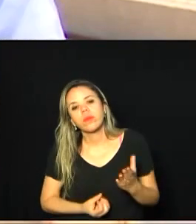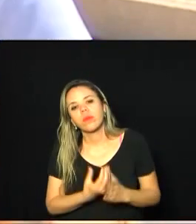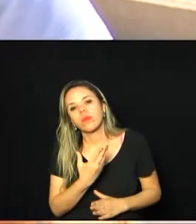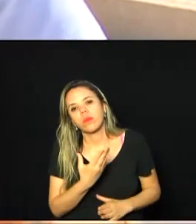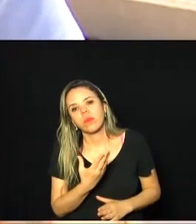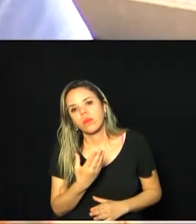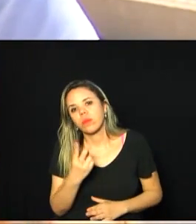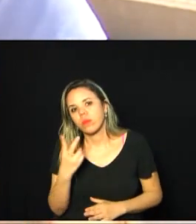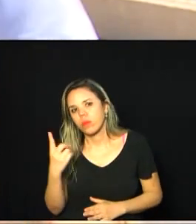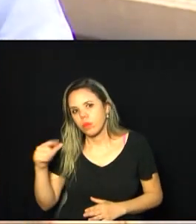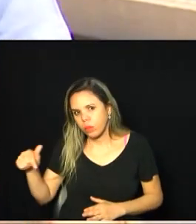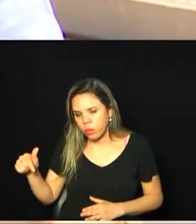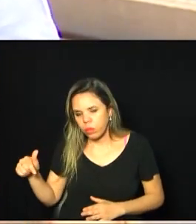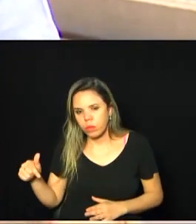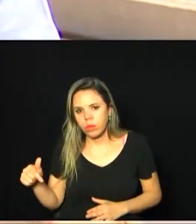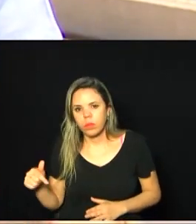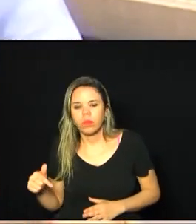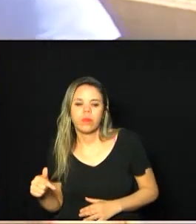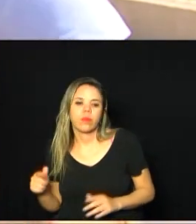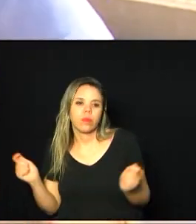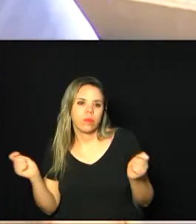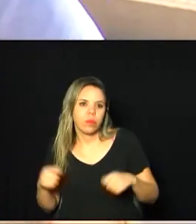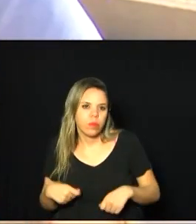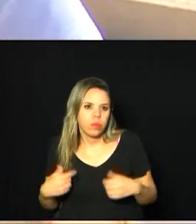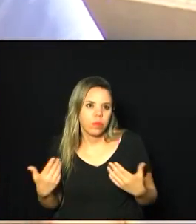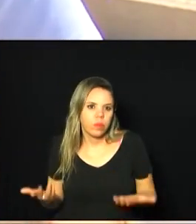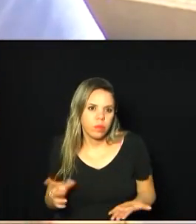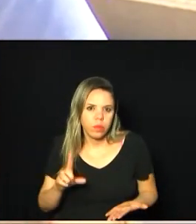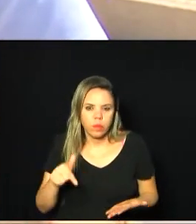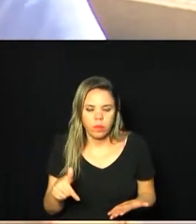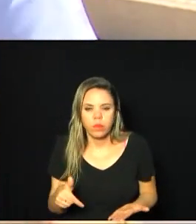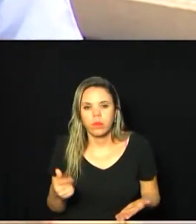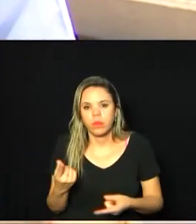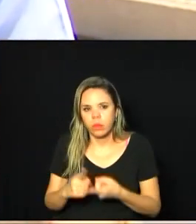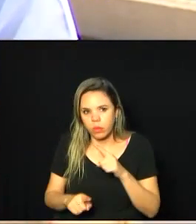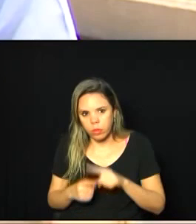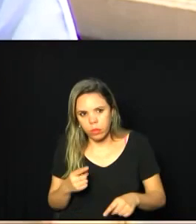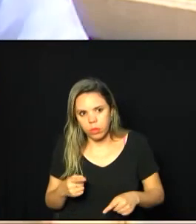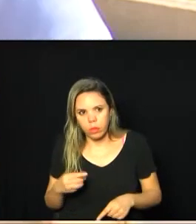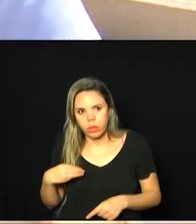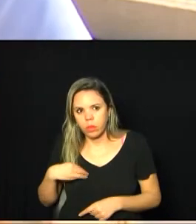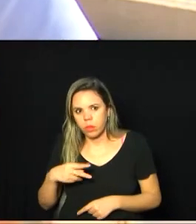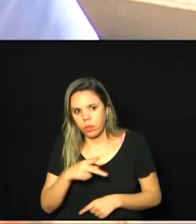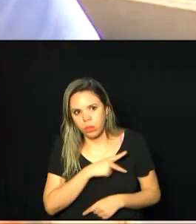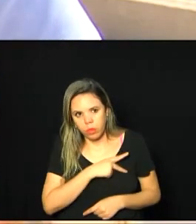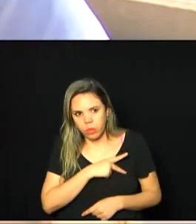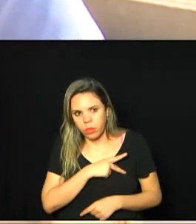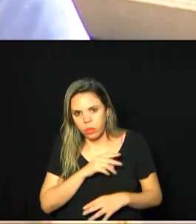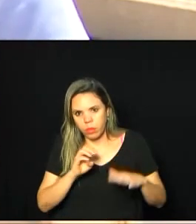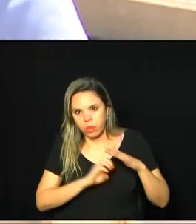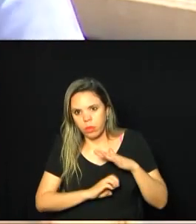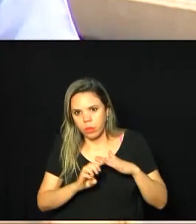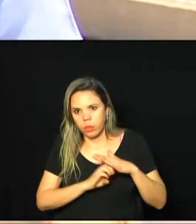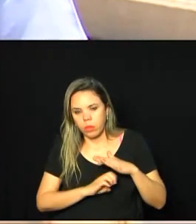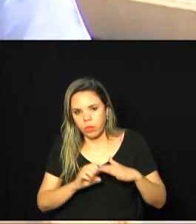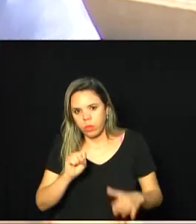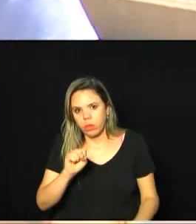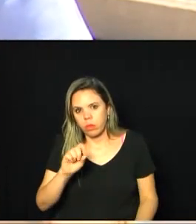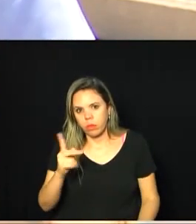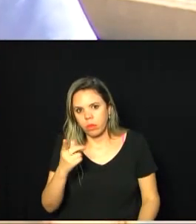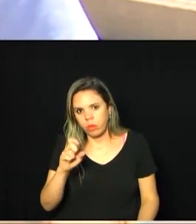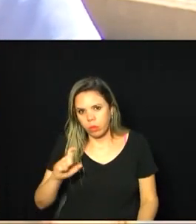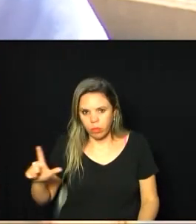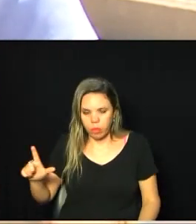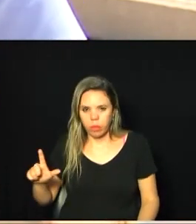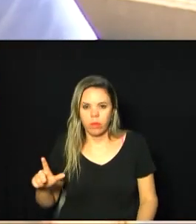em 2017. Isso foi possível após um acordo entre o Ministério Público e as empresas Shell e BASF,